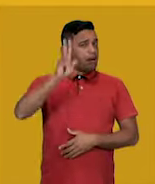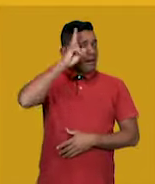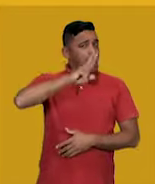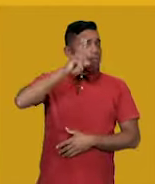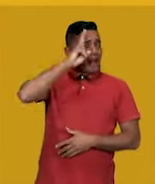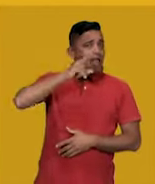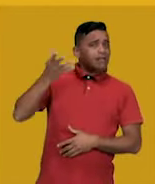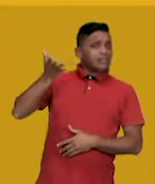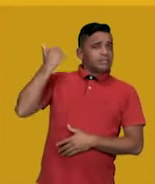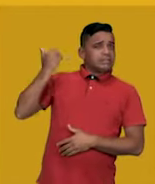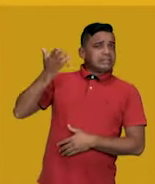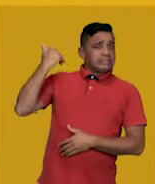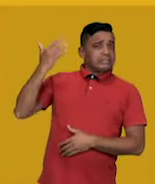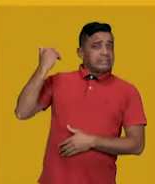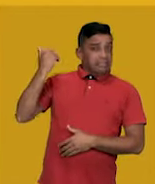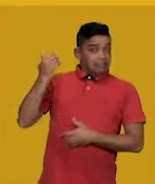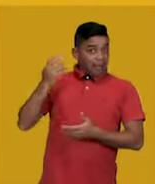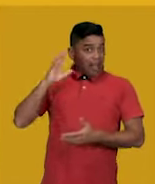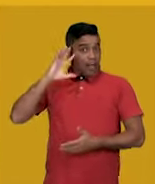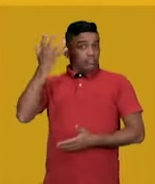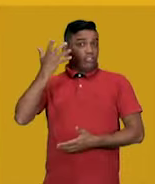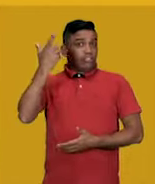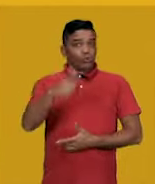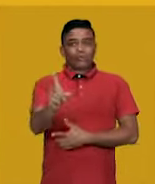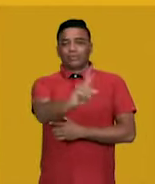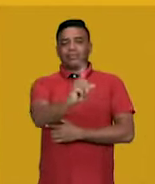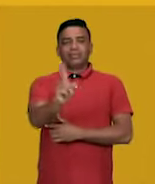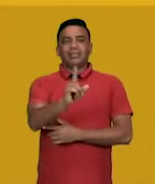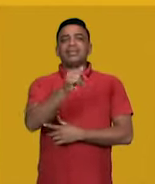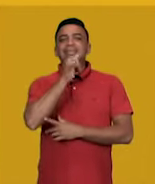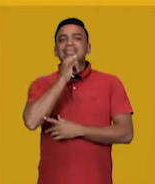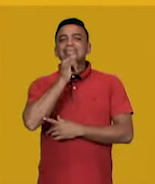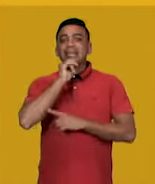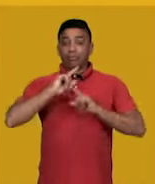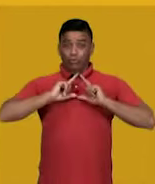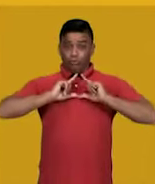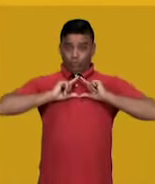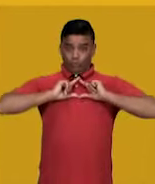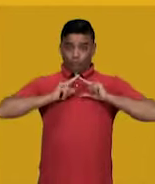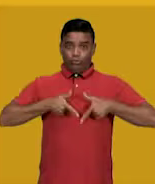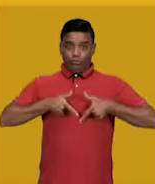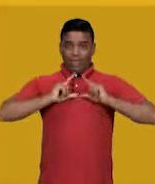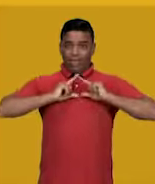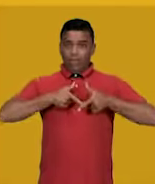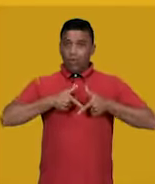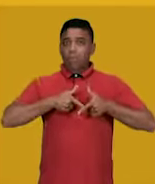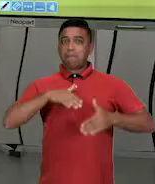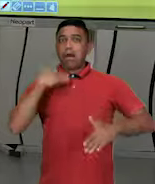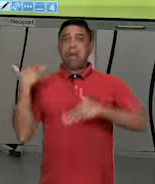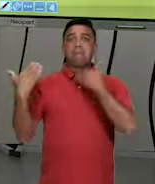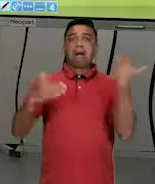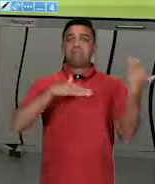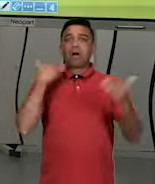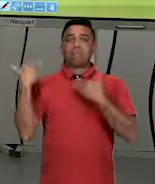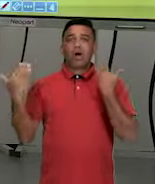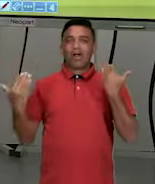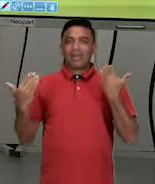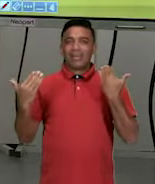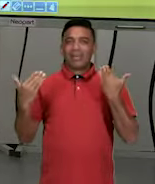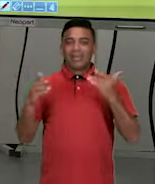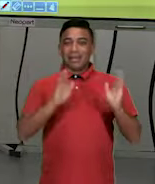relembrados para que não se repitam, como o massacre dos judeus pelos nazistas. Uma